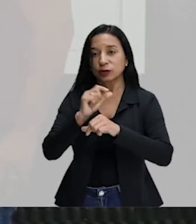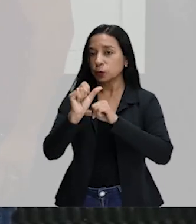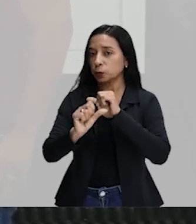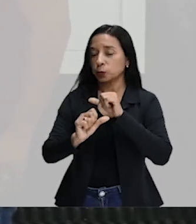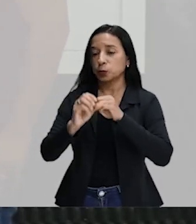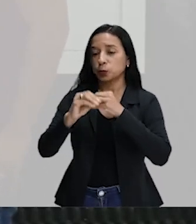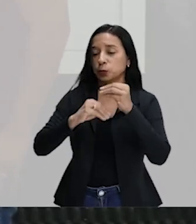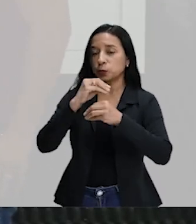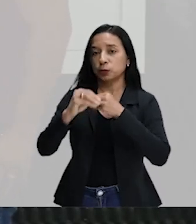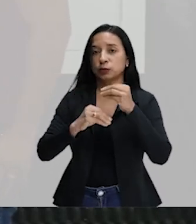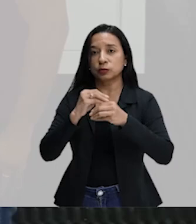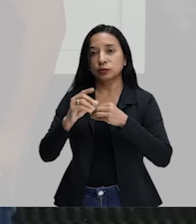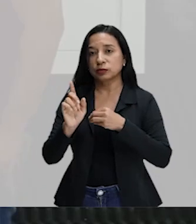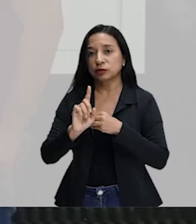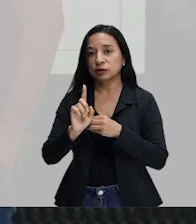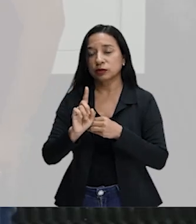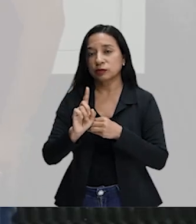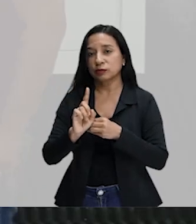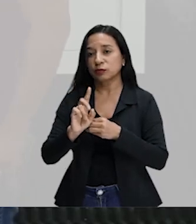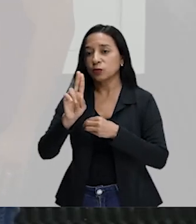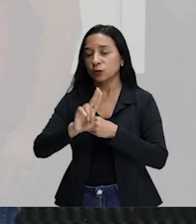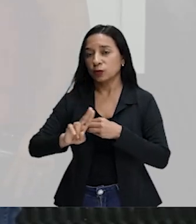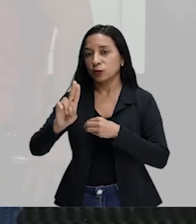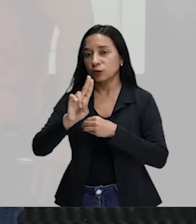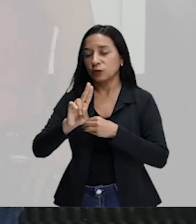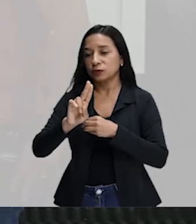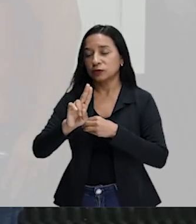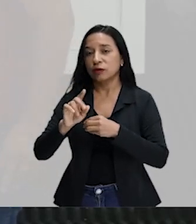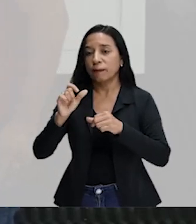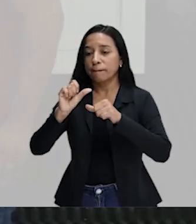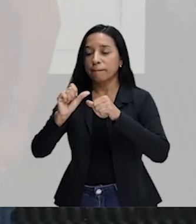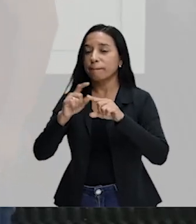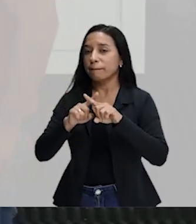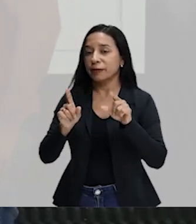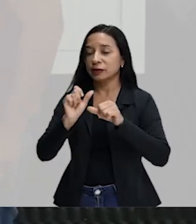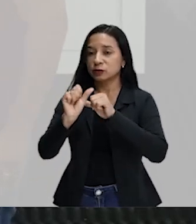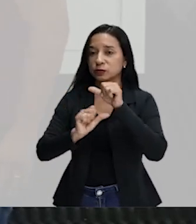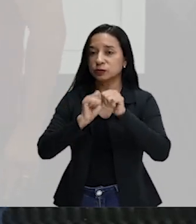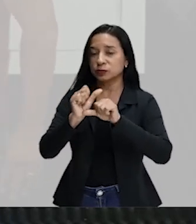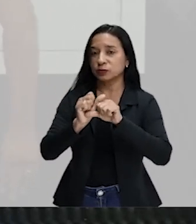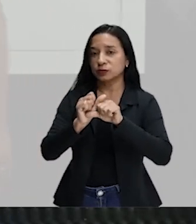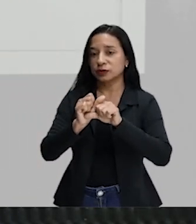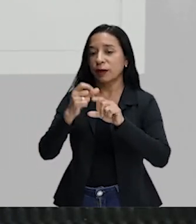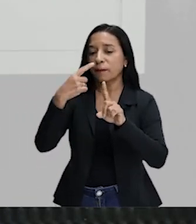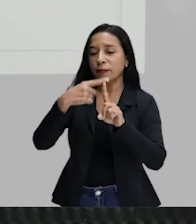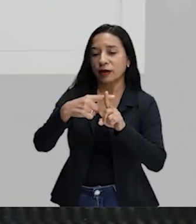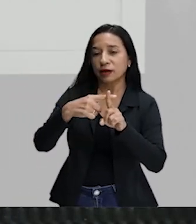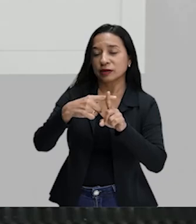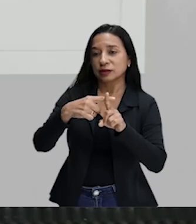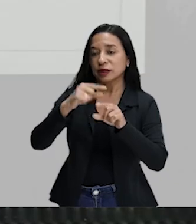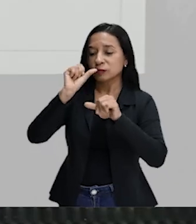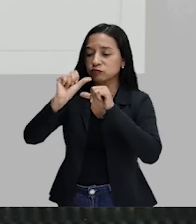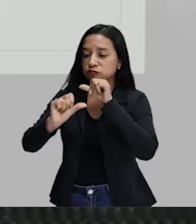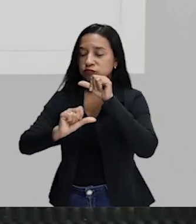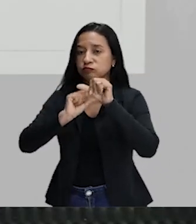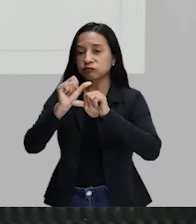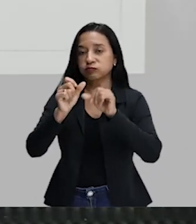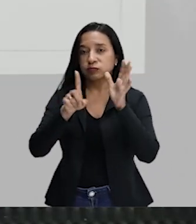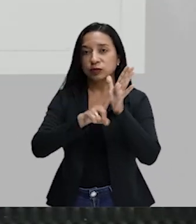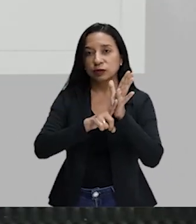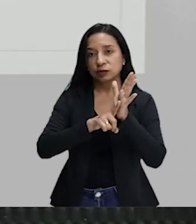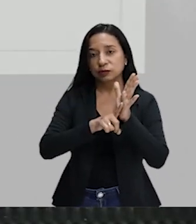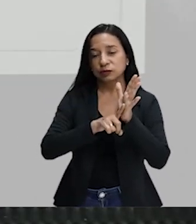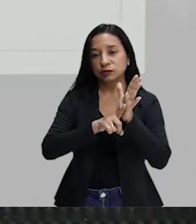você mantém cosseno e cosseno, mas muda aqui. Em vez de mais, fica o quê? Menos. Tá? Essa é uma maneira que eu